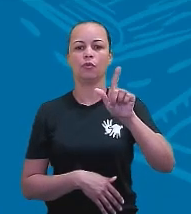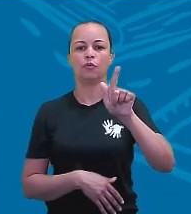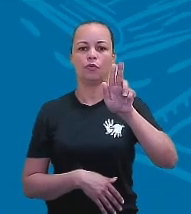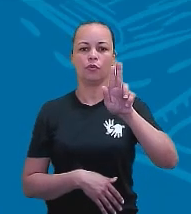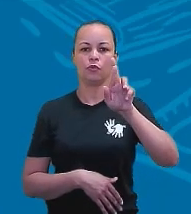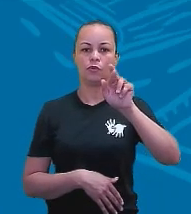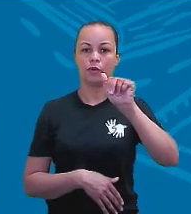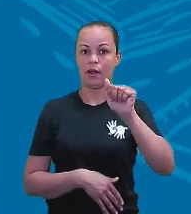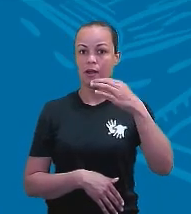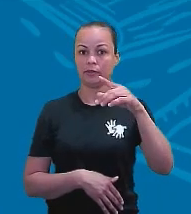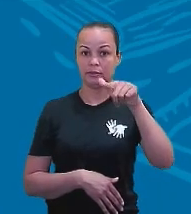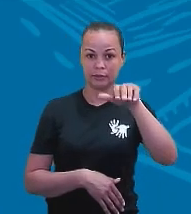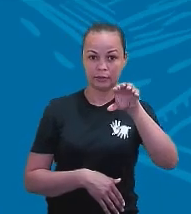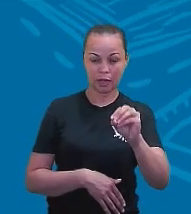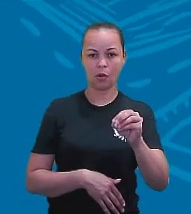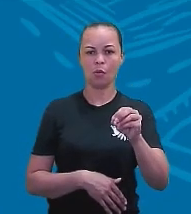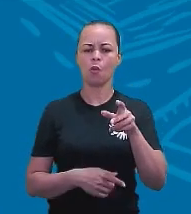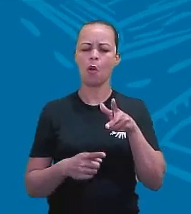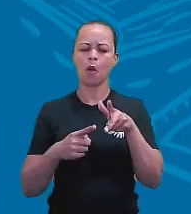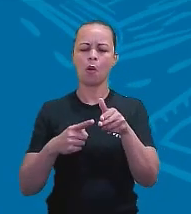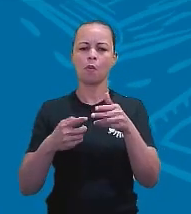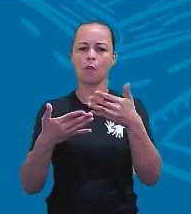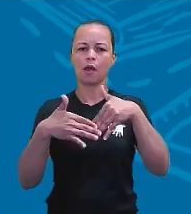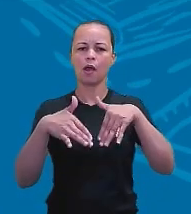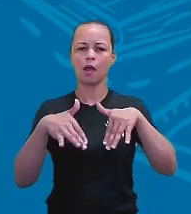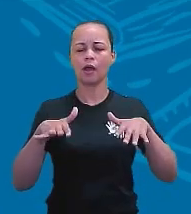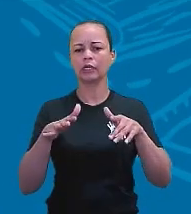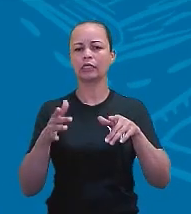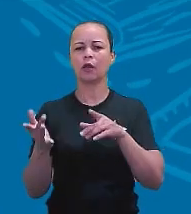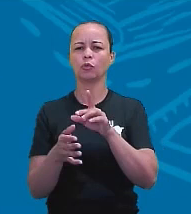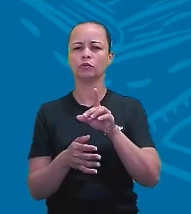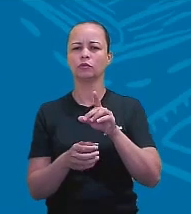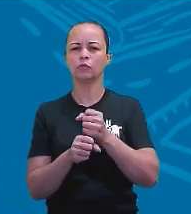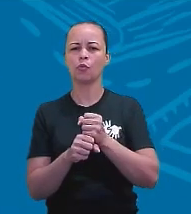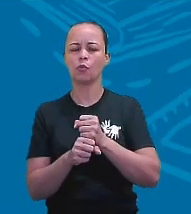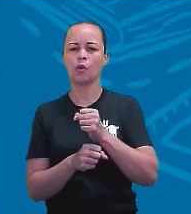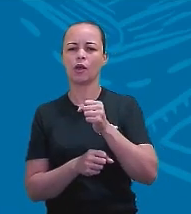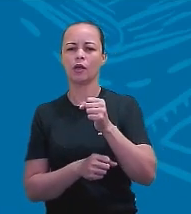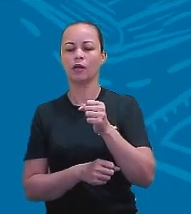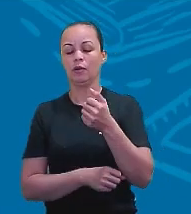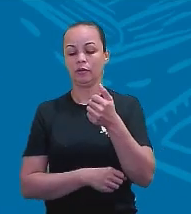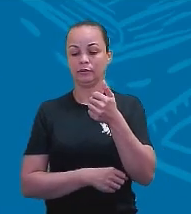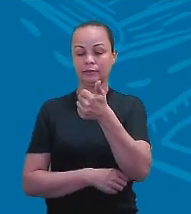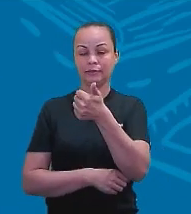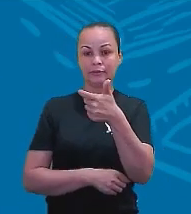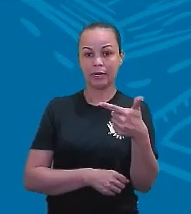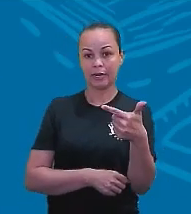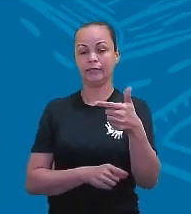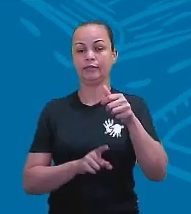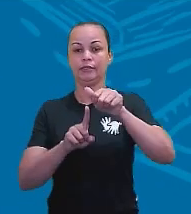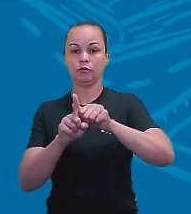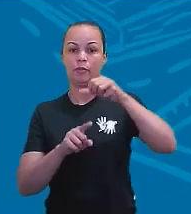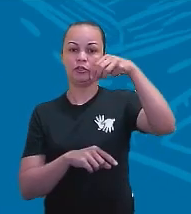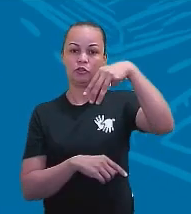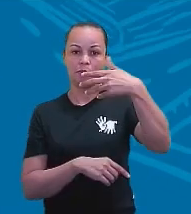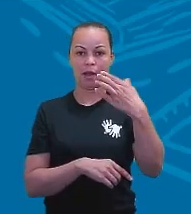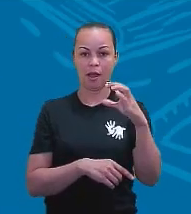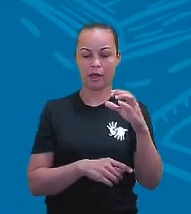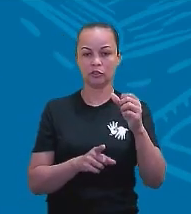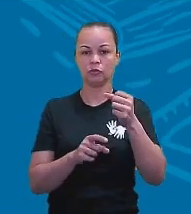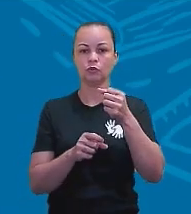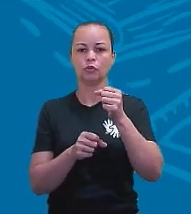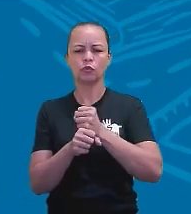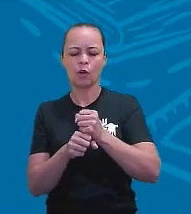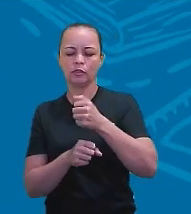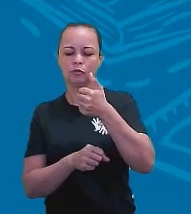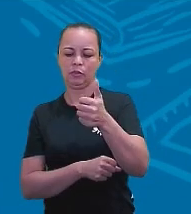a gente tem aí a data em 13 de março de 1886. Então, foi o ano aí em que